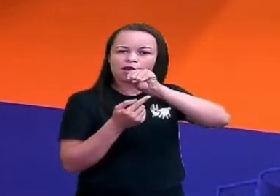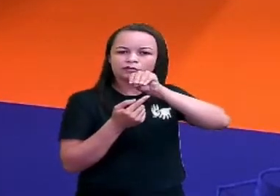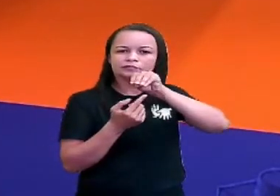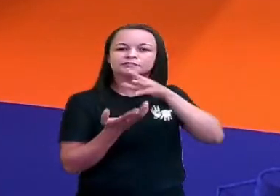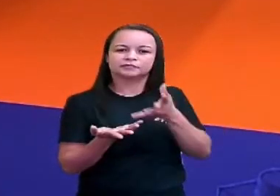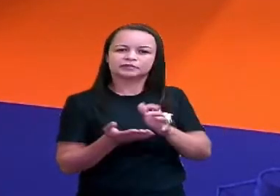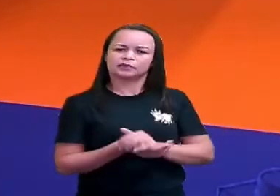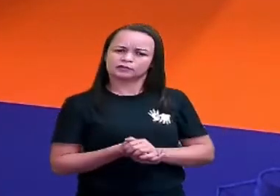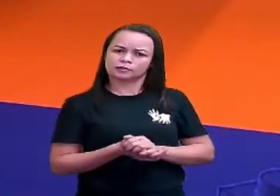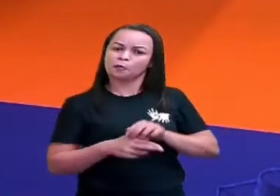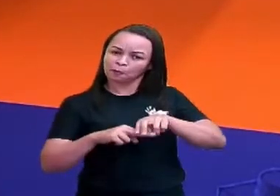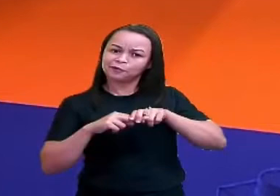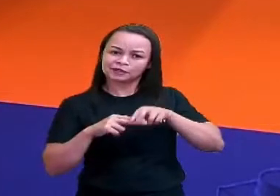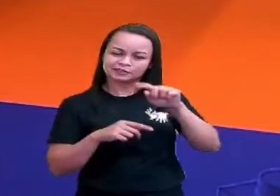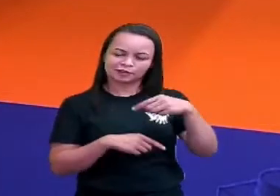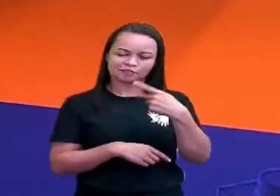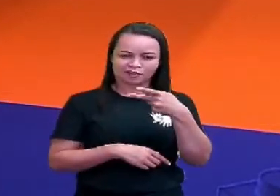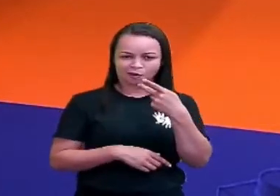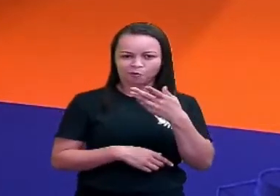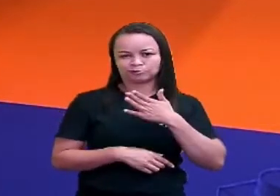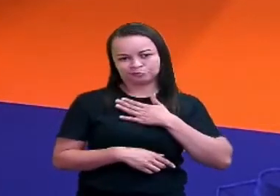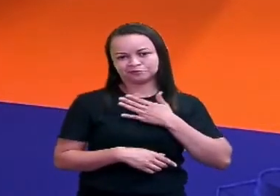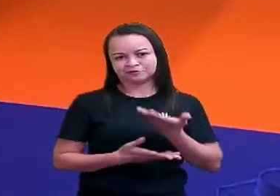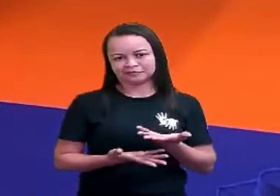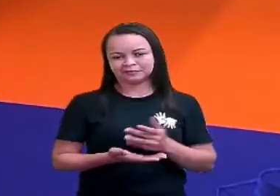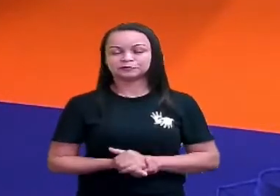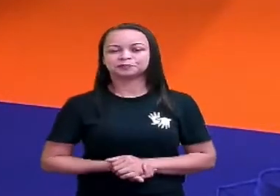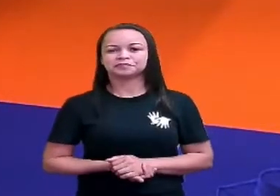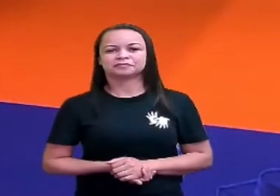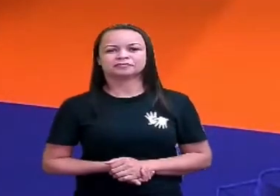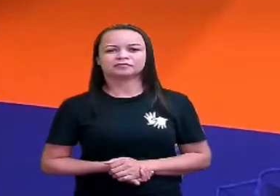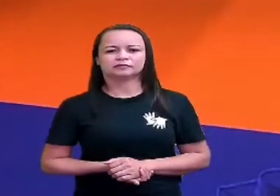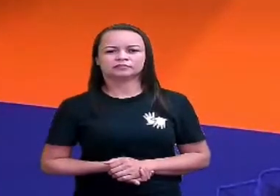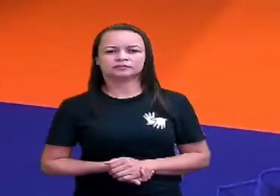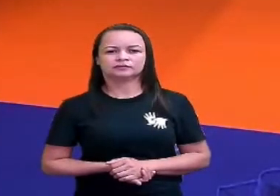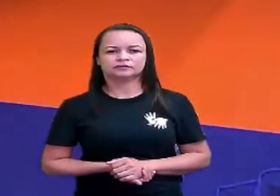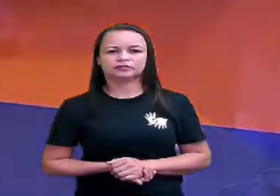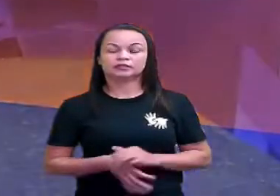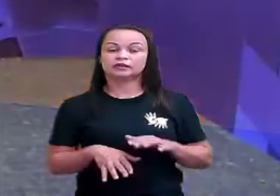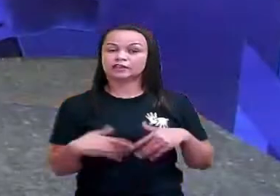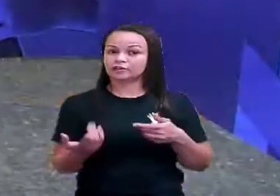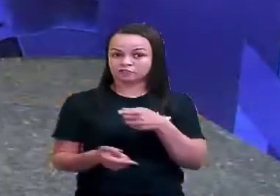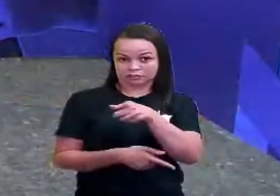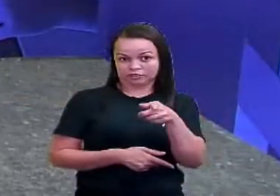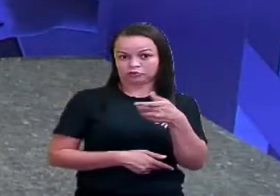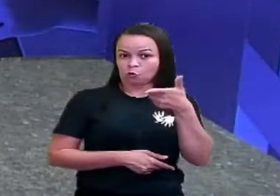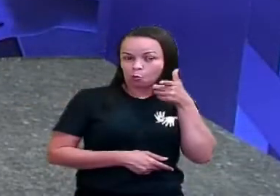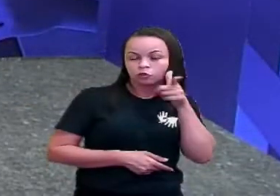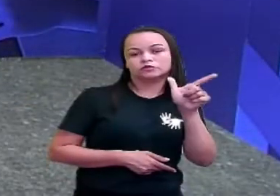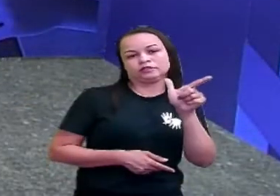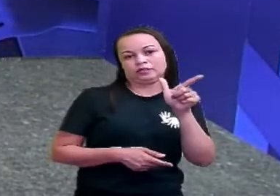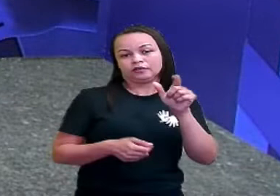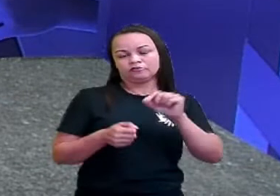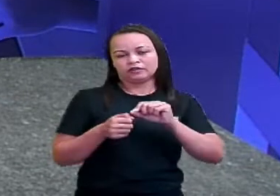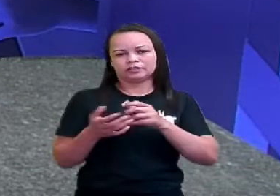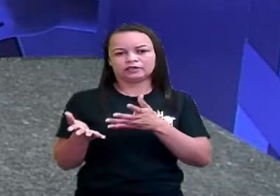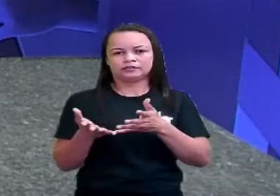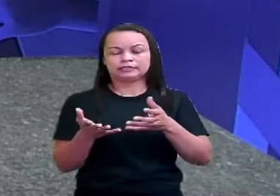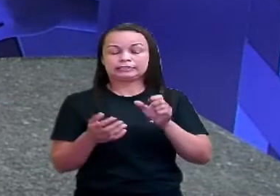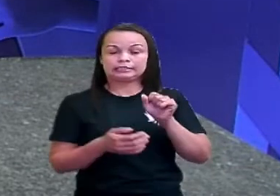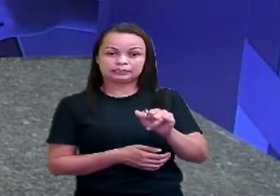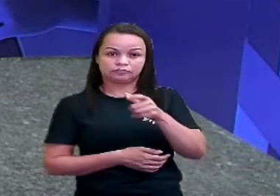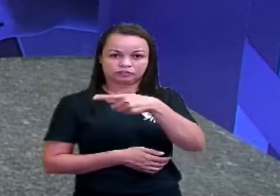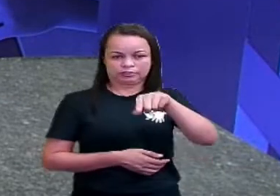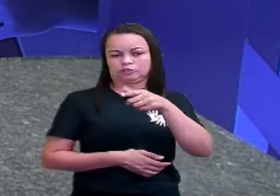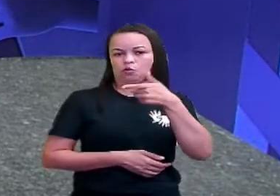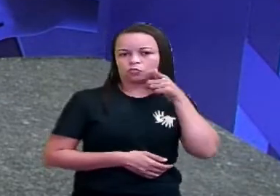Por isso que ela falou comigo, gente, porque ela abriu a boca. E aí, vocês conseguiram fazer? Se não conseguiu, vamos tentar fazer em outro